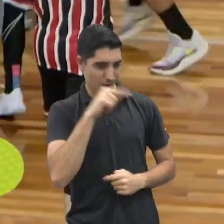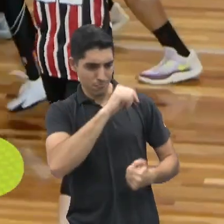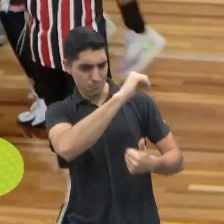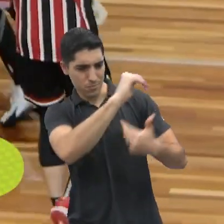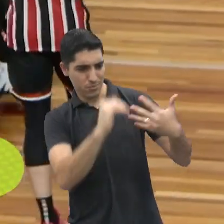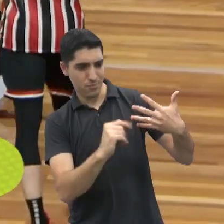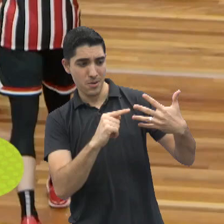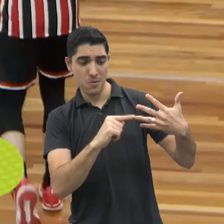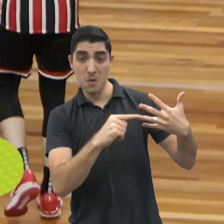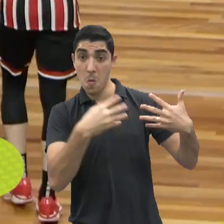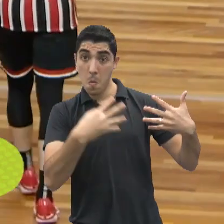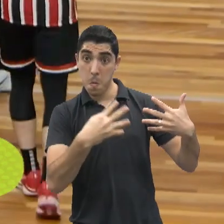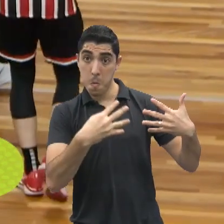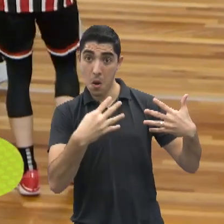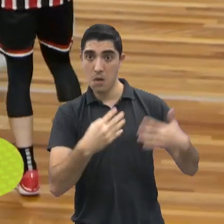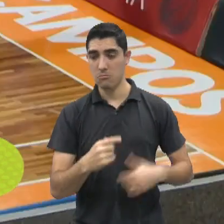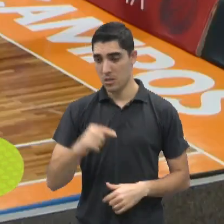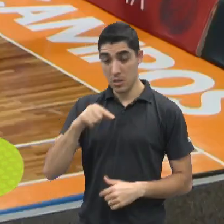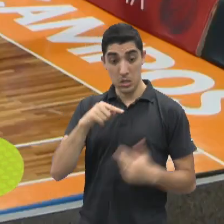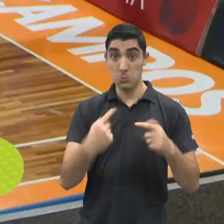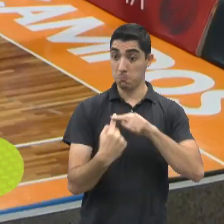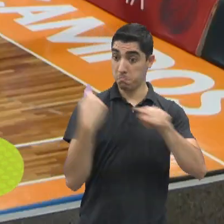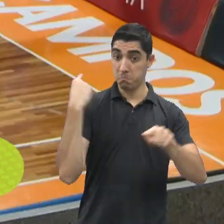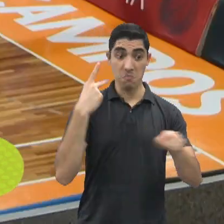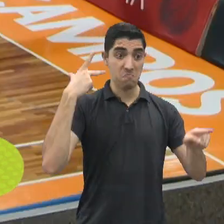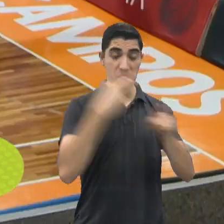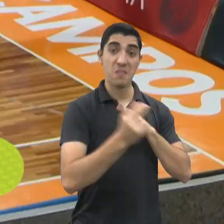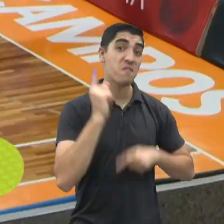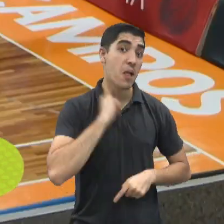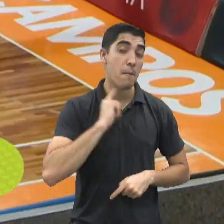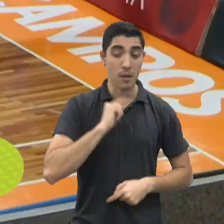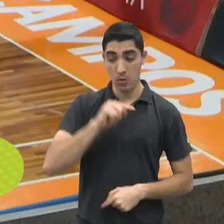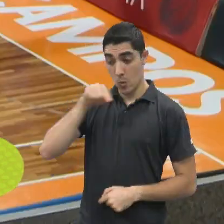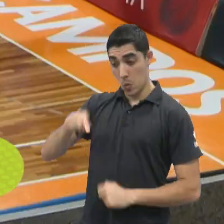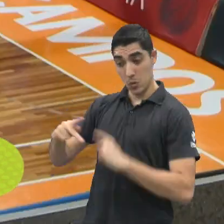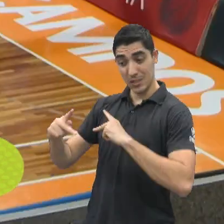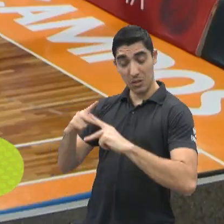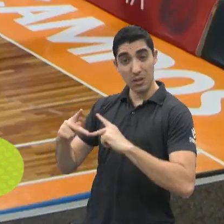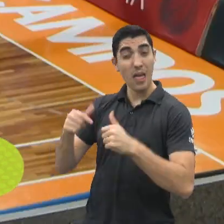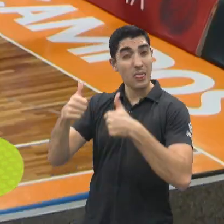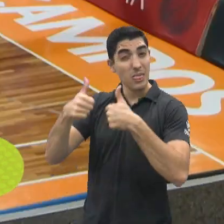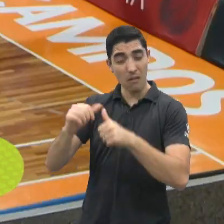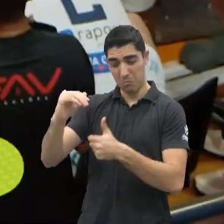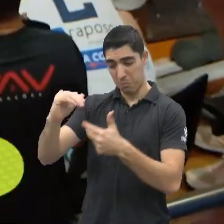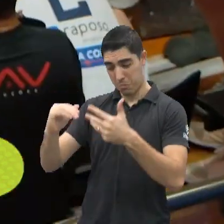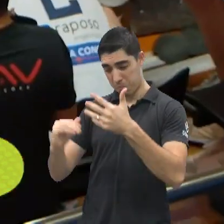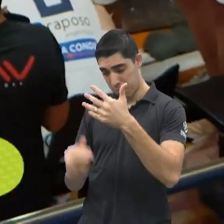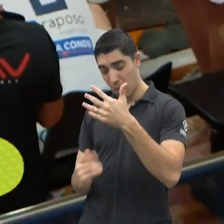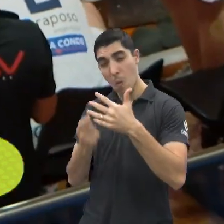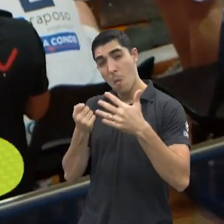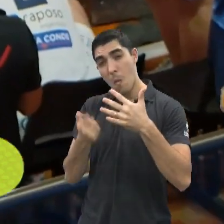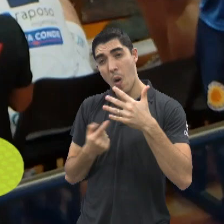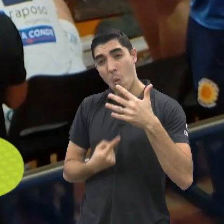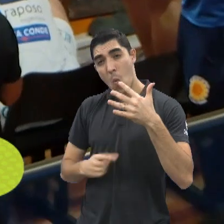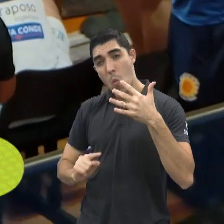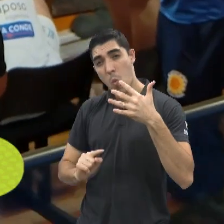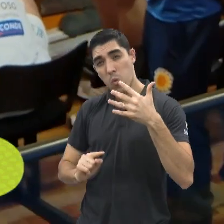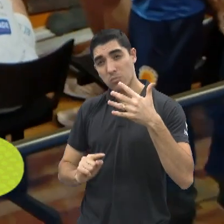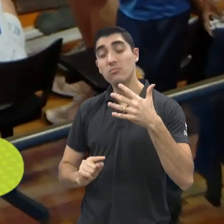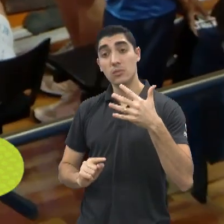embalado de uma vitória em cima do Flamengo, os joseenses estavam em penúltimo na tabela e precisavam